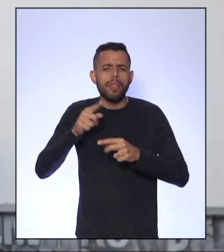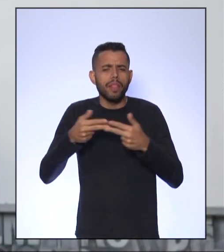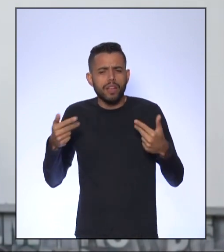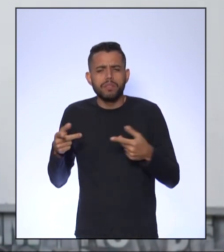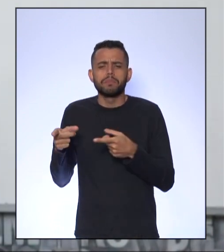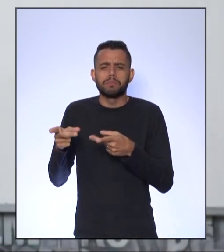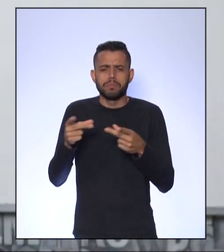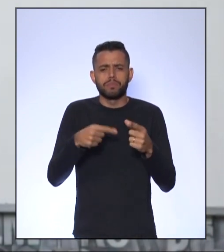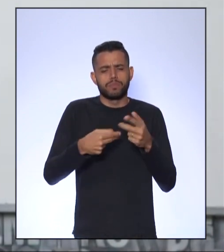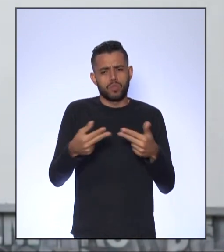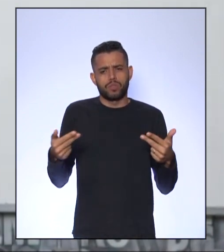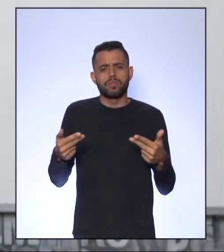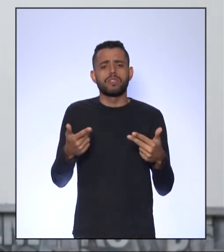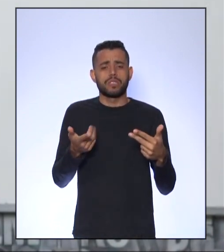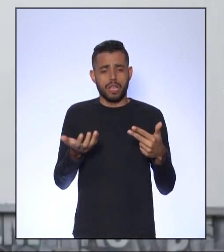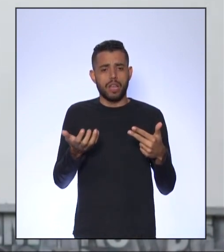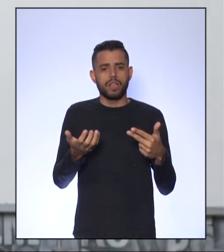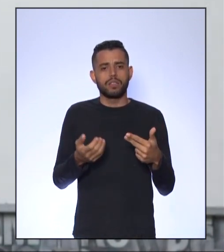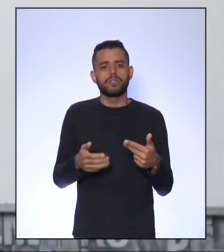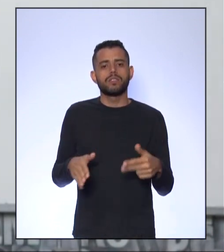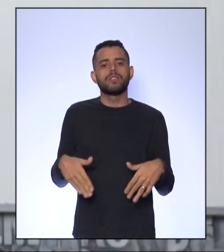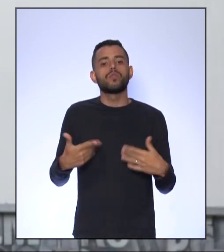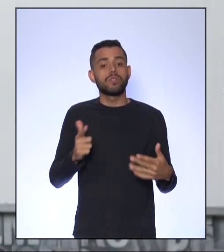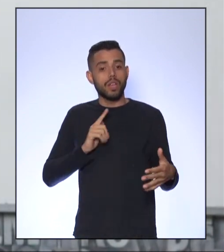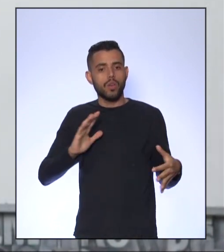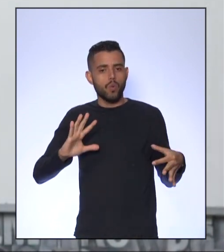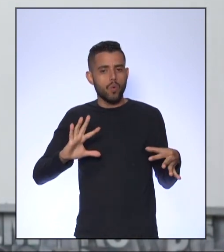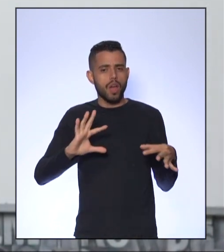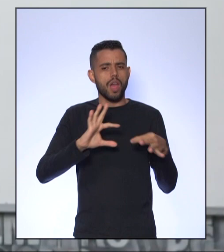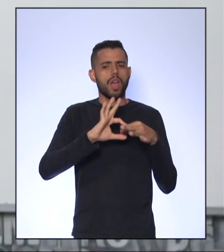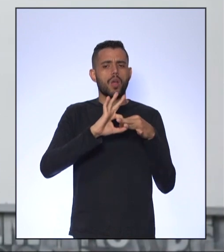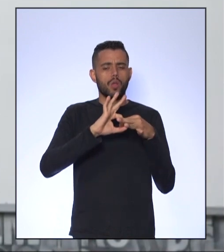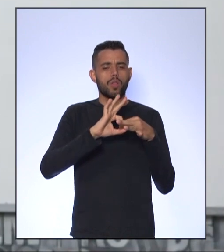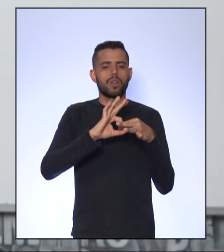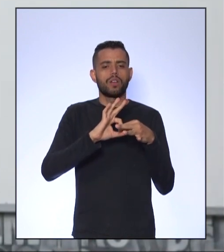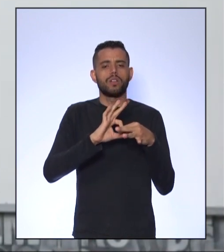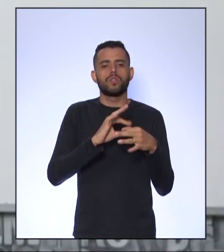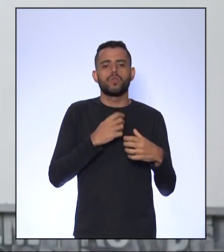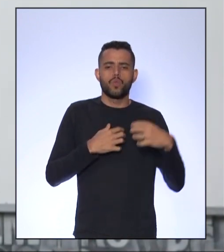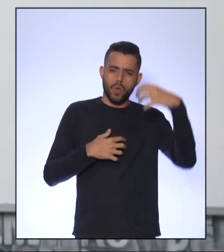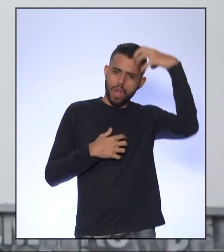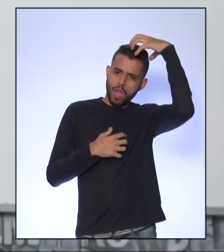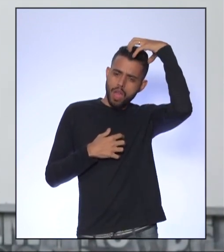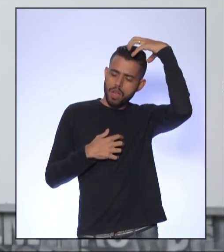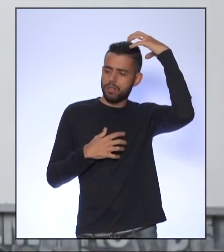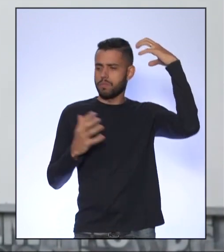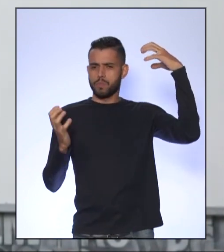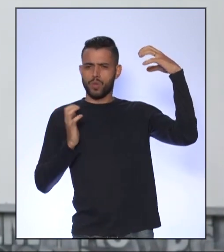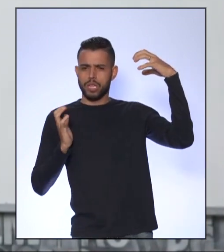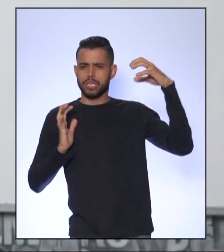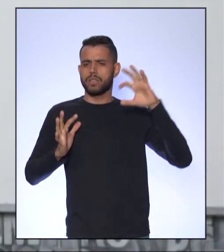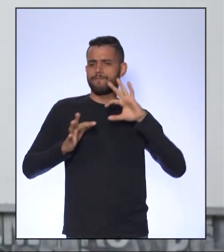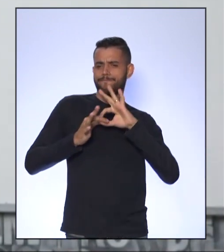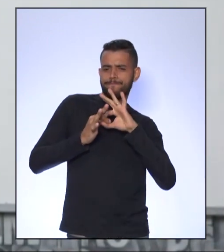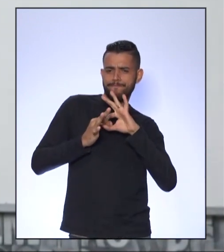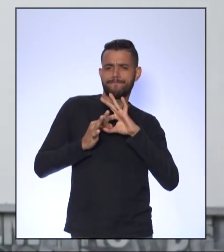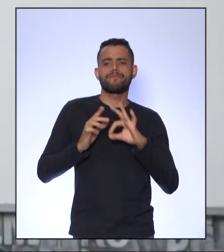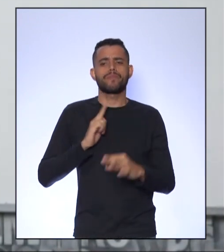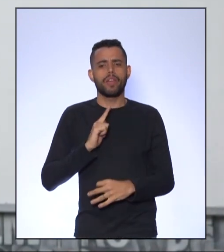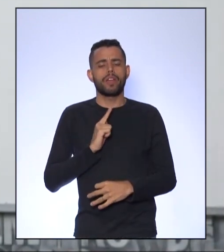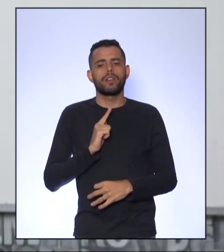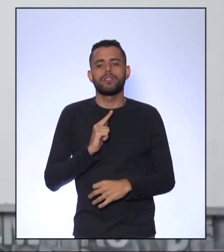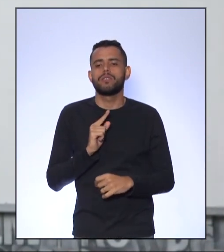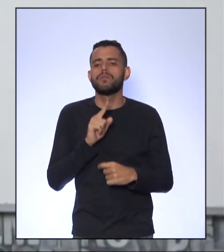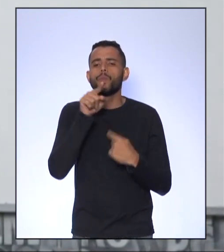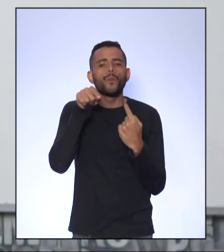Então, existe um elo de ligação entre a aliança de rei e burguesia a fim de